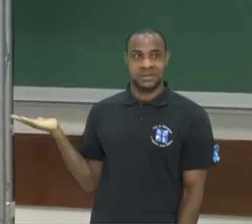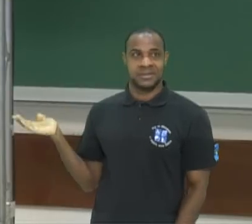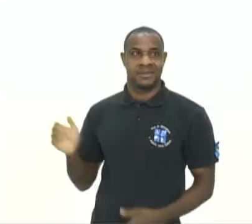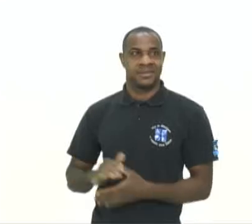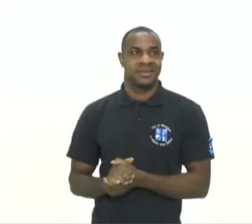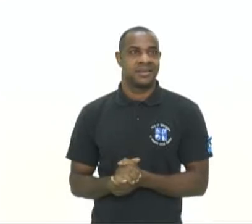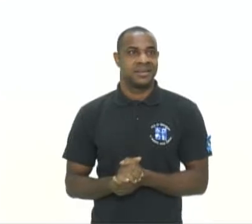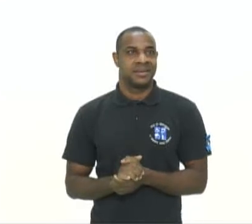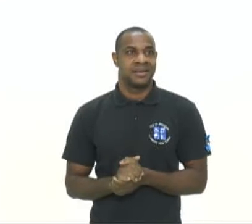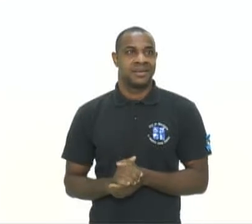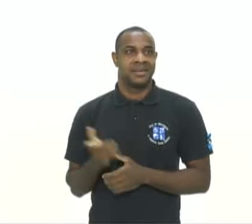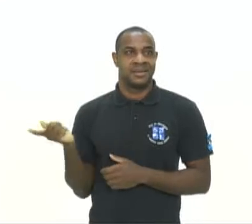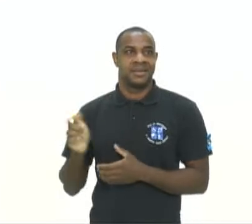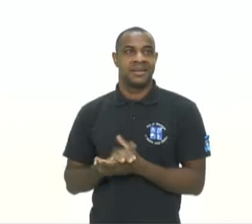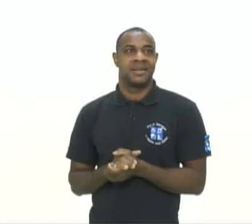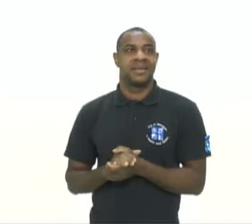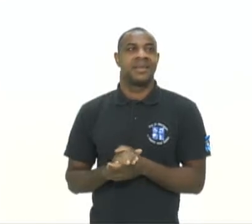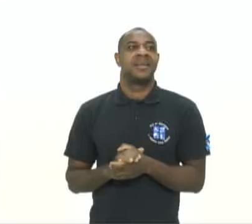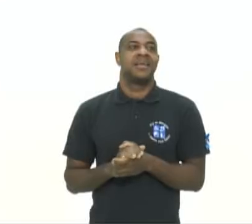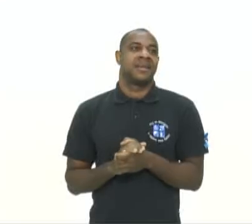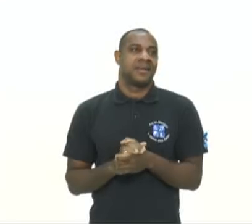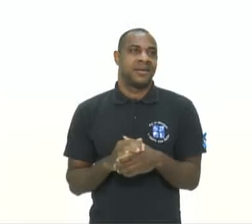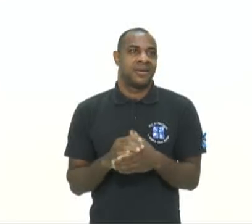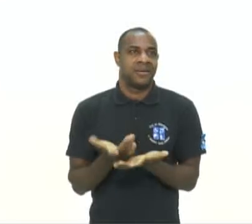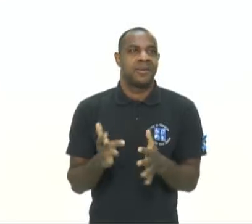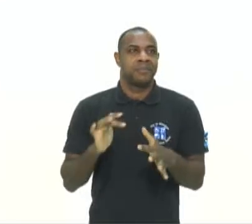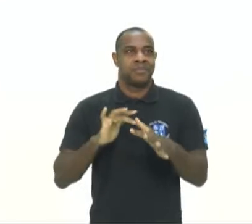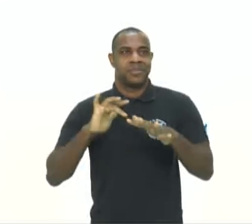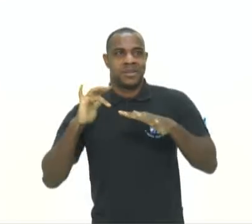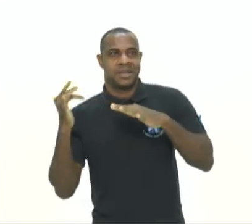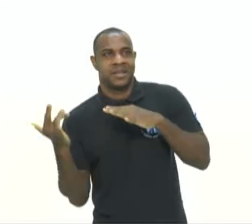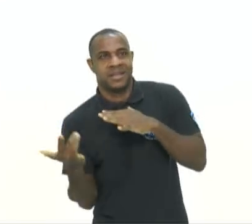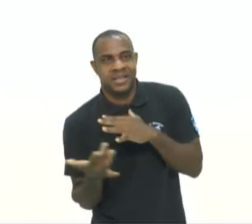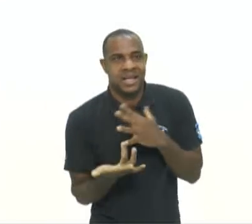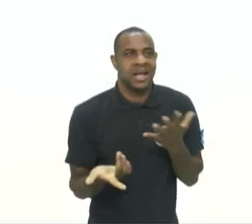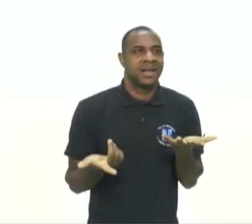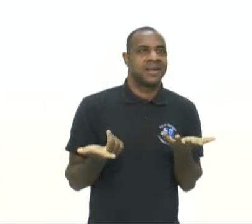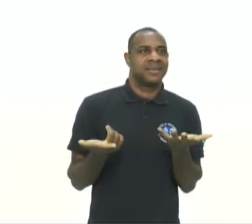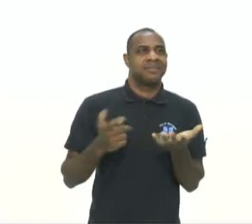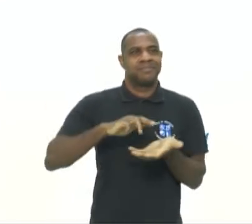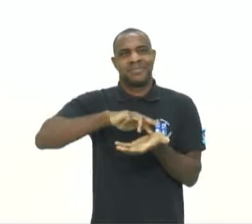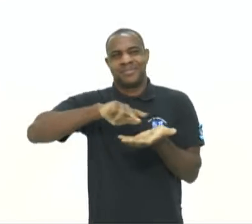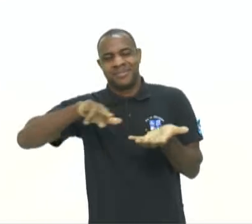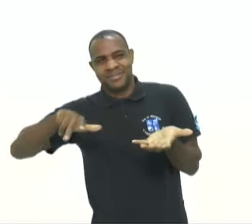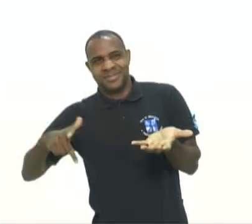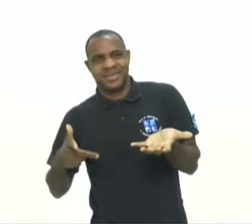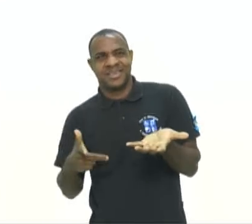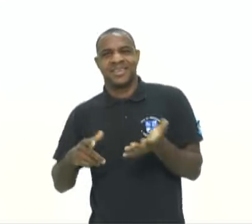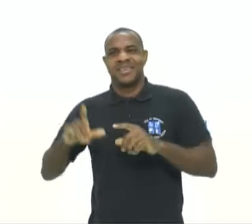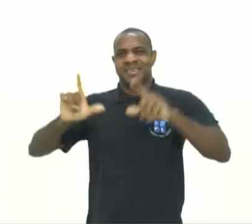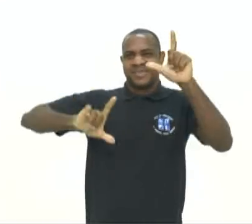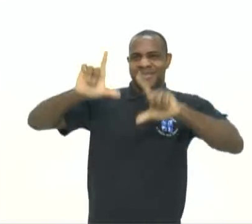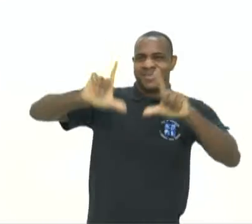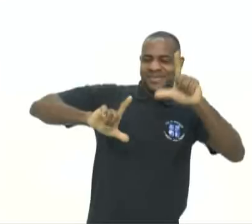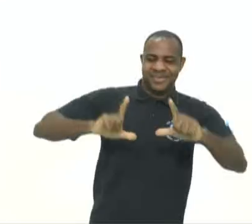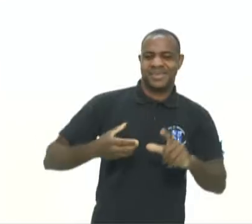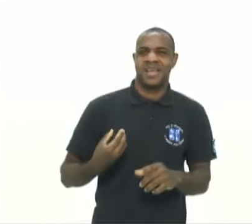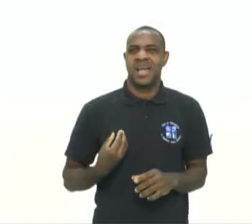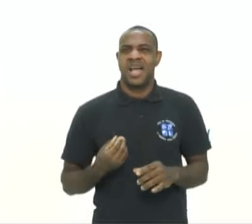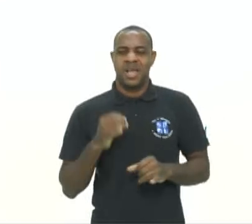né? Jornais online, telejornais, outros, redes